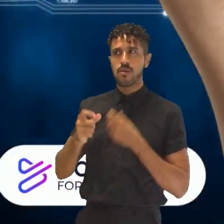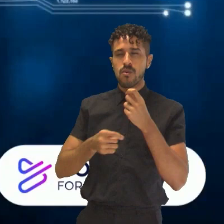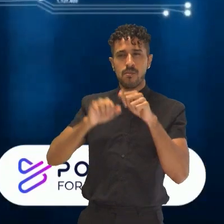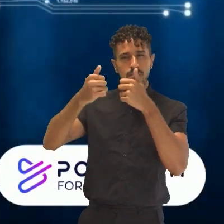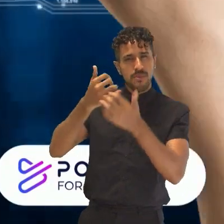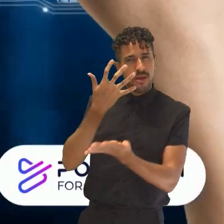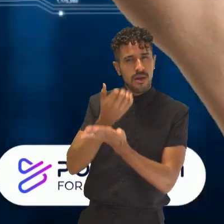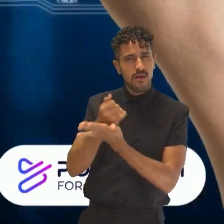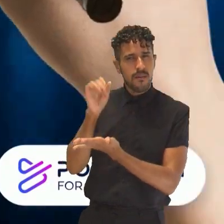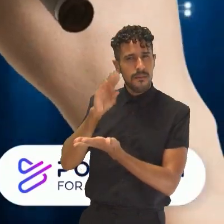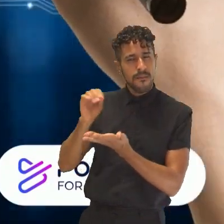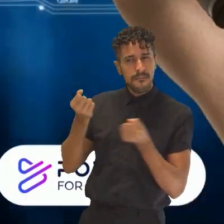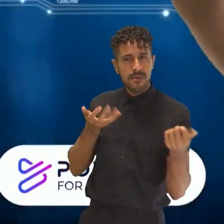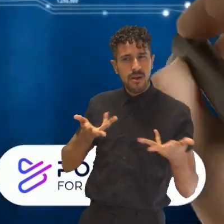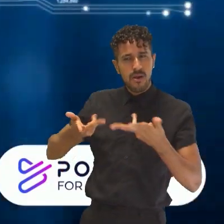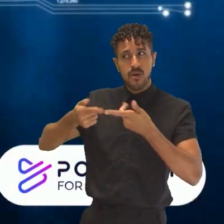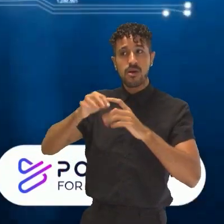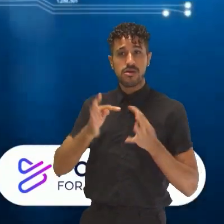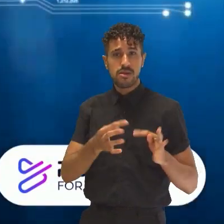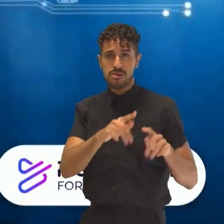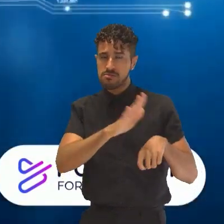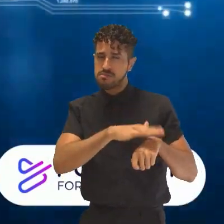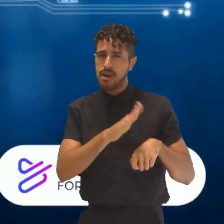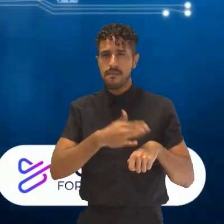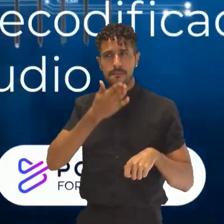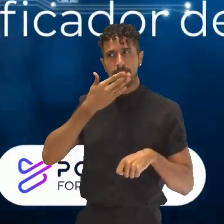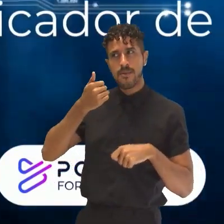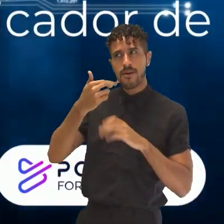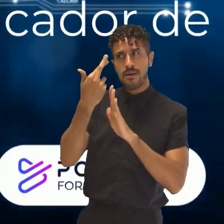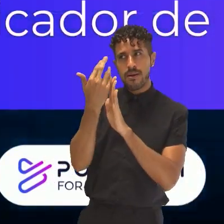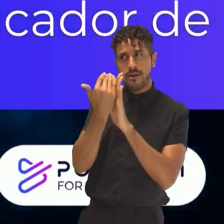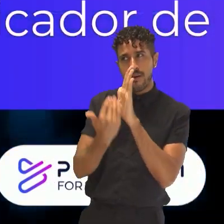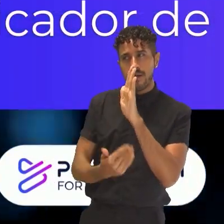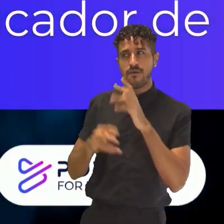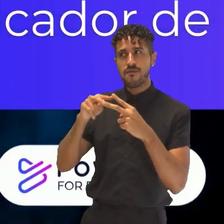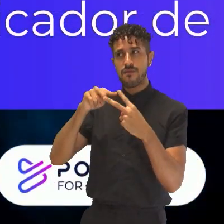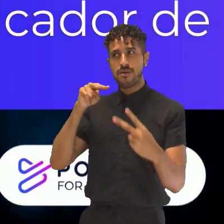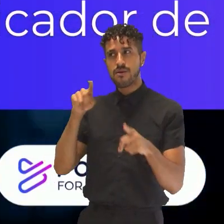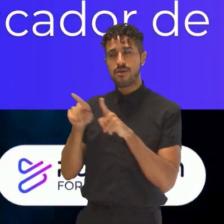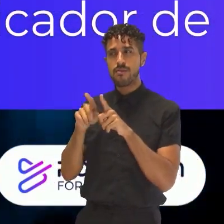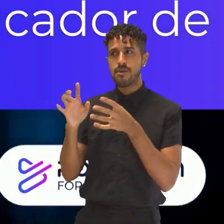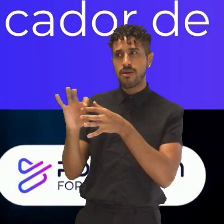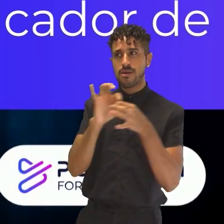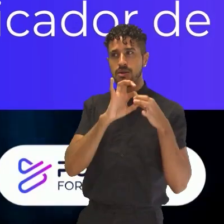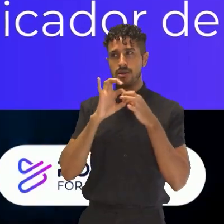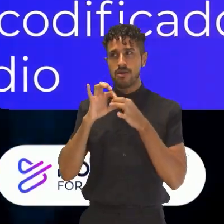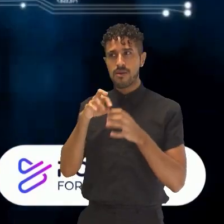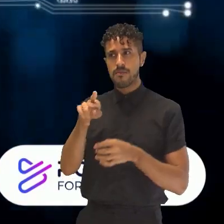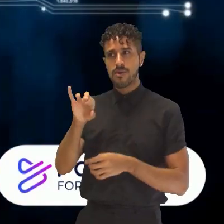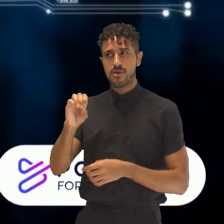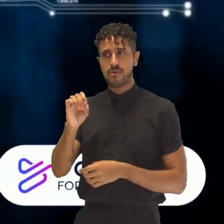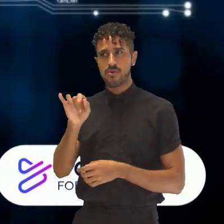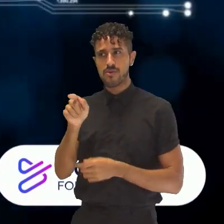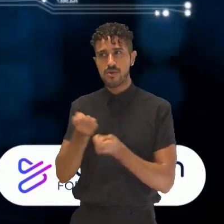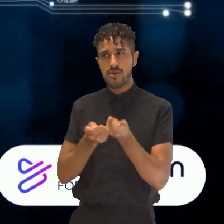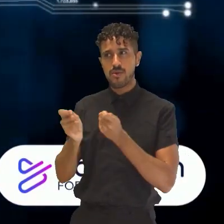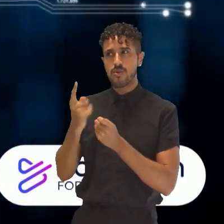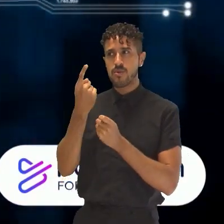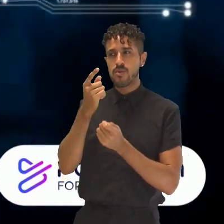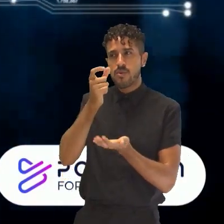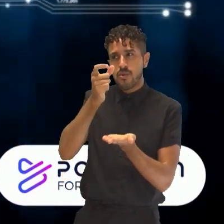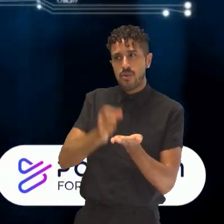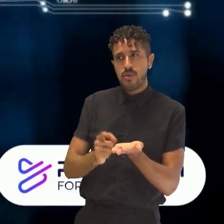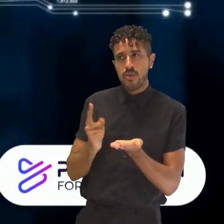aferição de fluência pelo próprio dispositivo, melhoria dos componentes eletrônicos e a união dos microcontroladores em uma placa